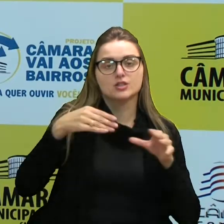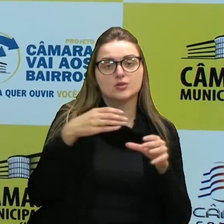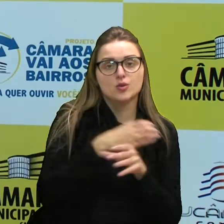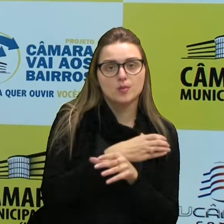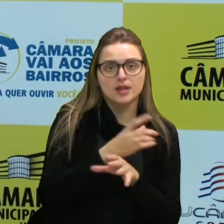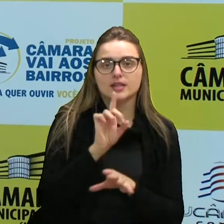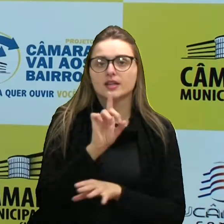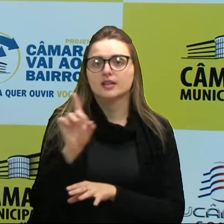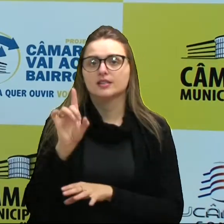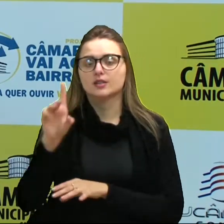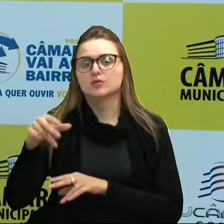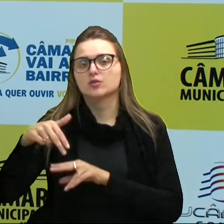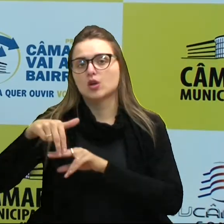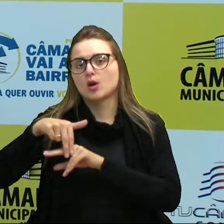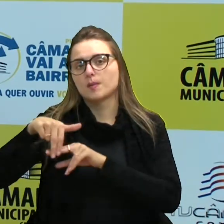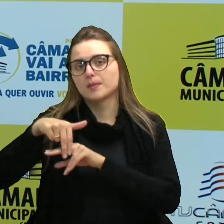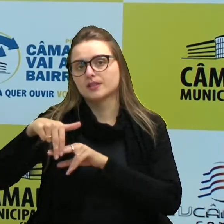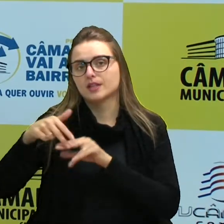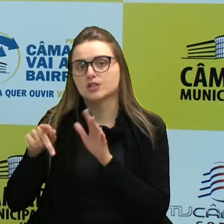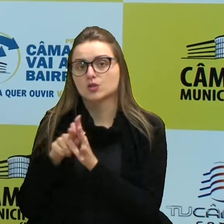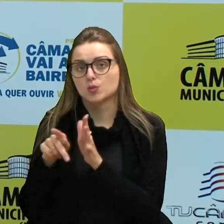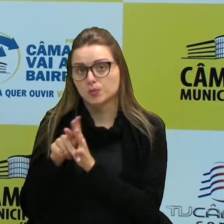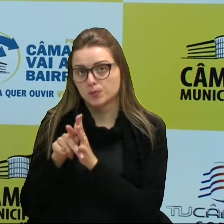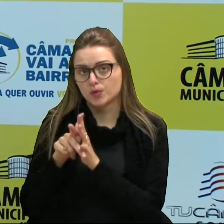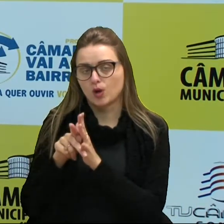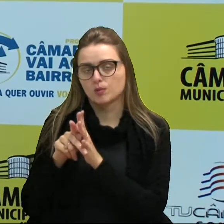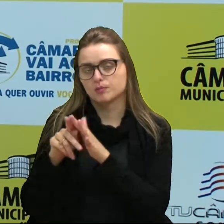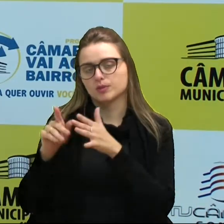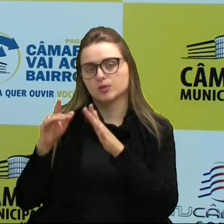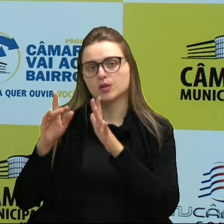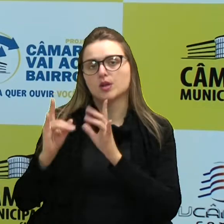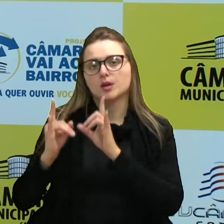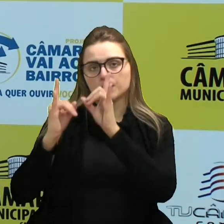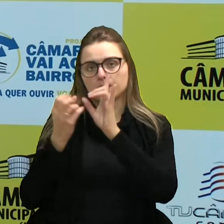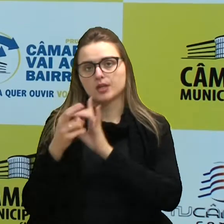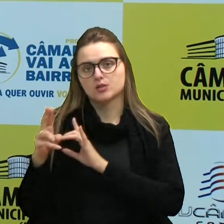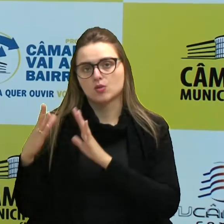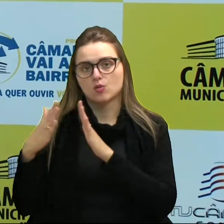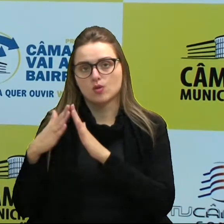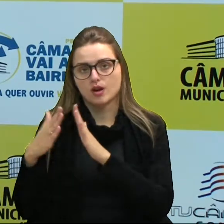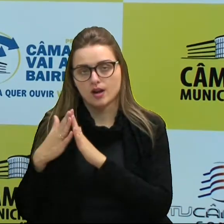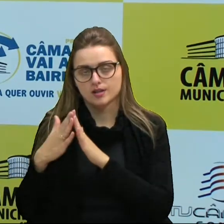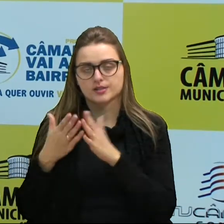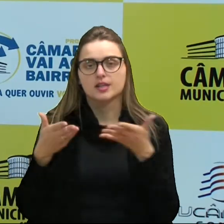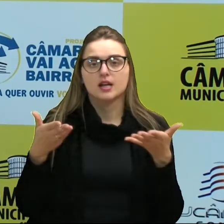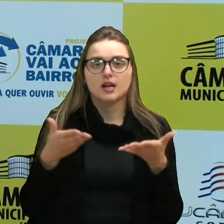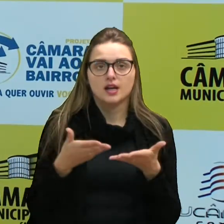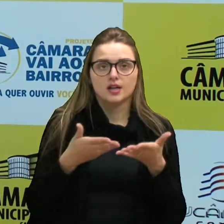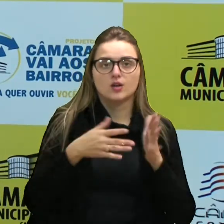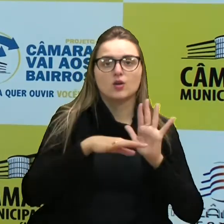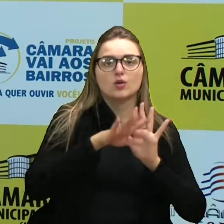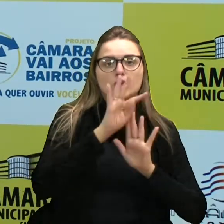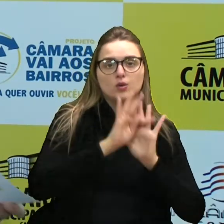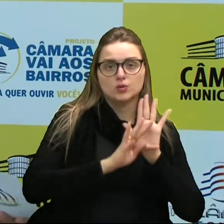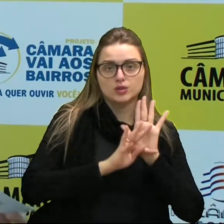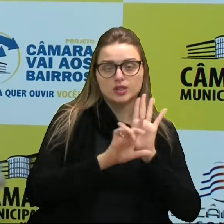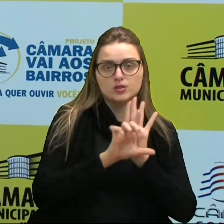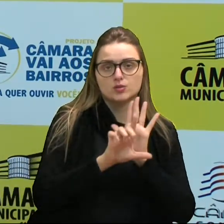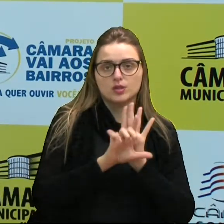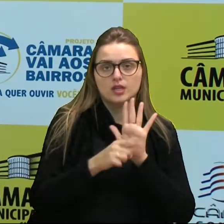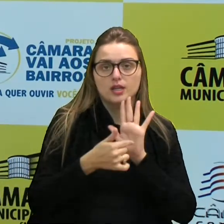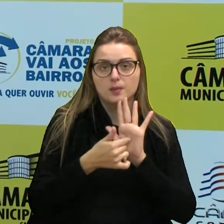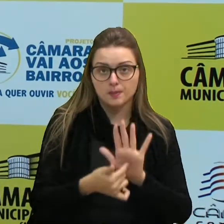da unidade. A lei complementar que recebeu o veto diz que, para a determinação do padrão, a área a ser considerada é a